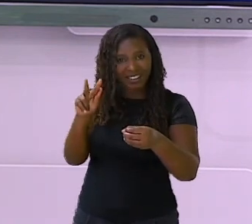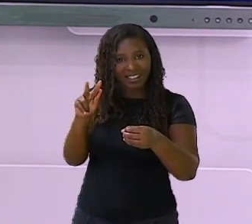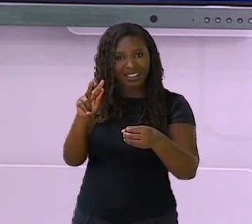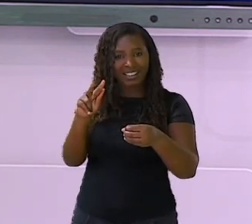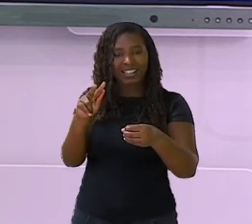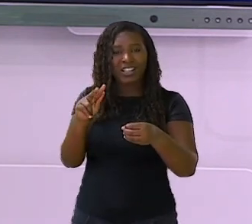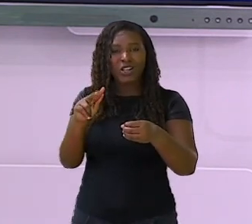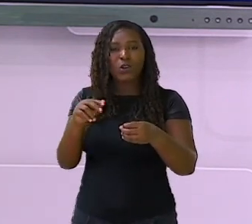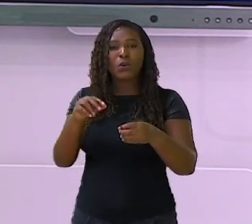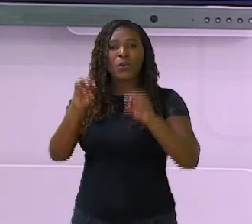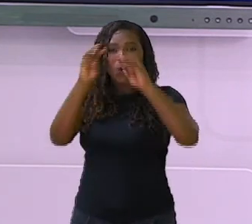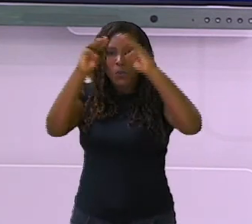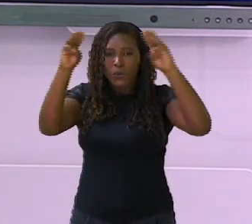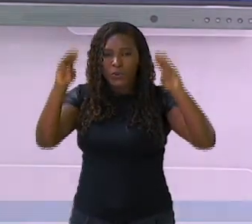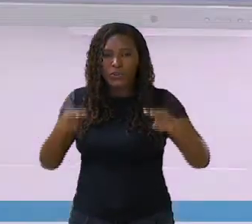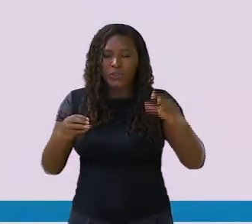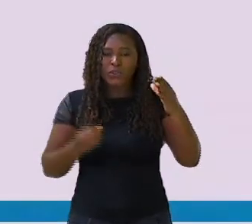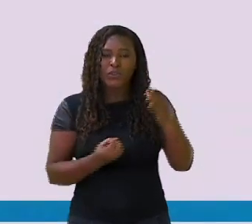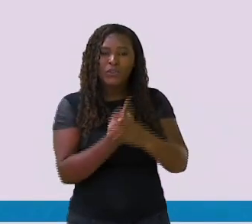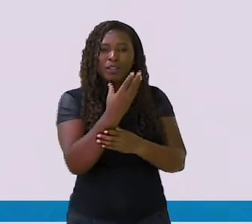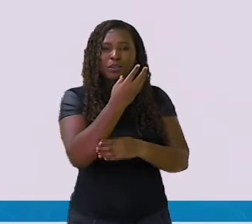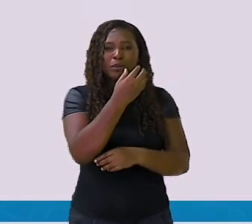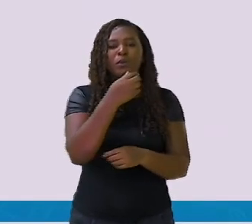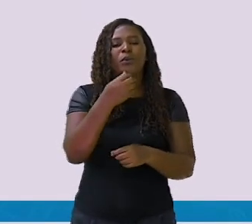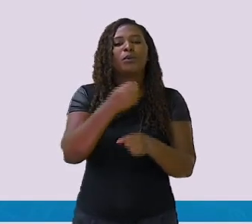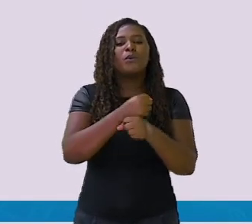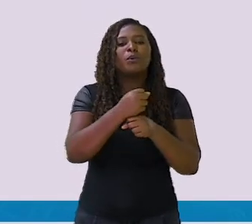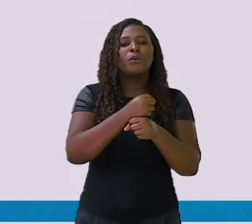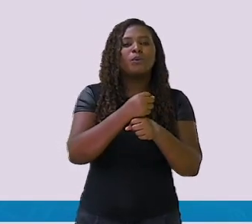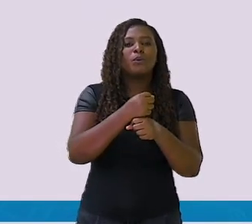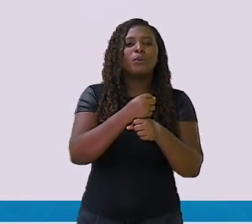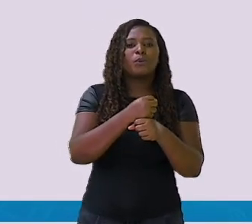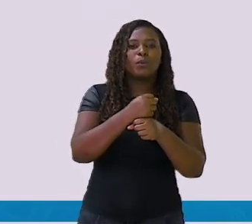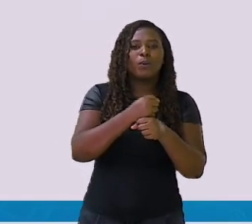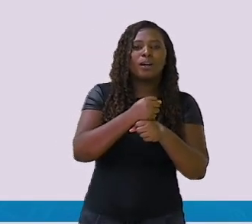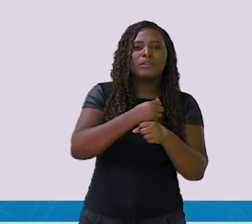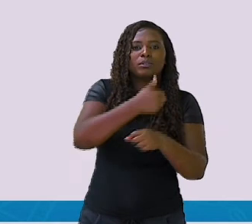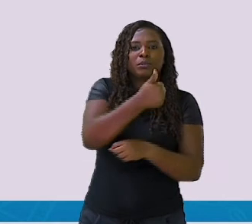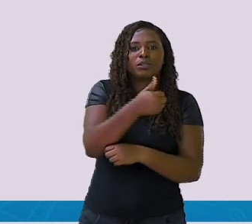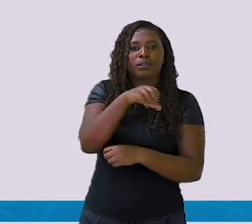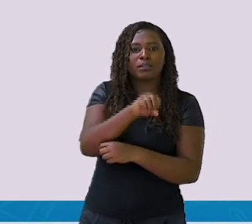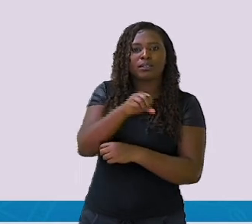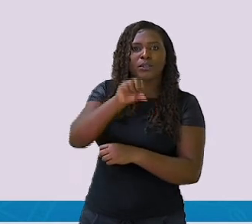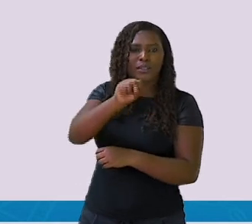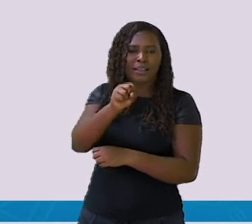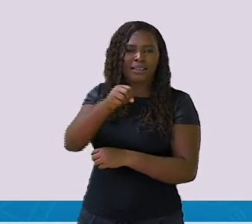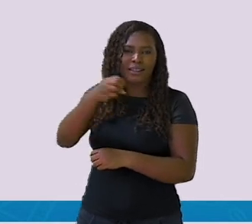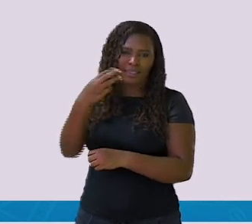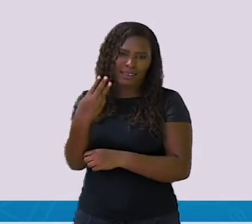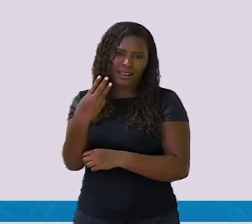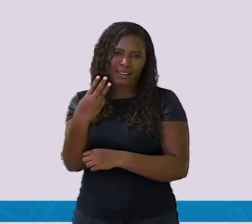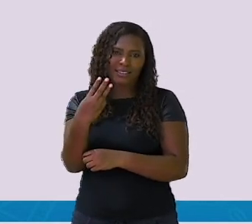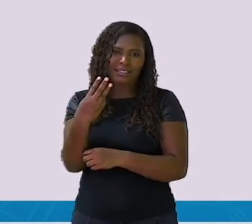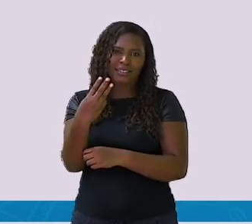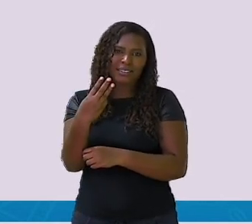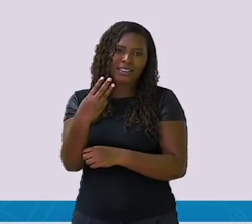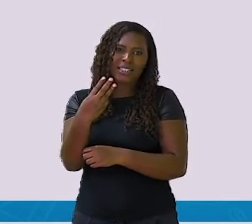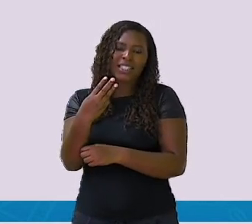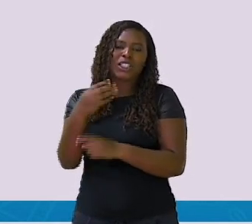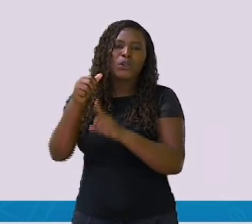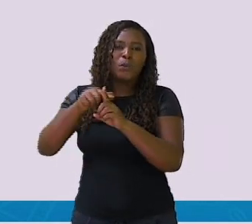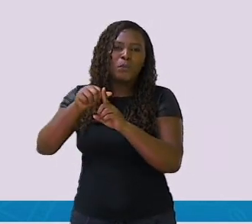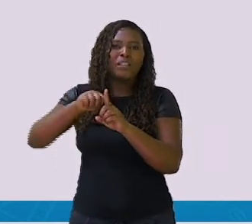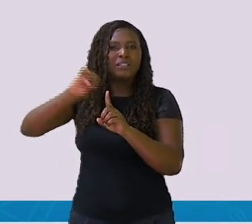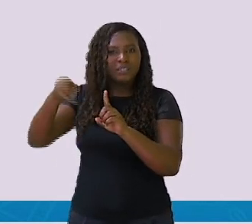em 30 de janeiro de 1983, sob a administração do então prefeito José Fernandes. Ele